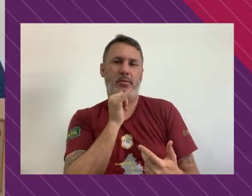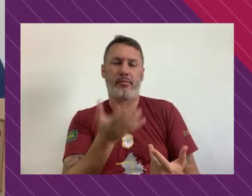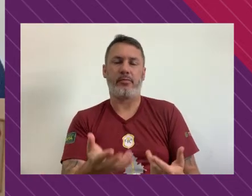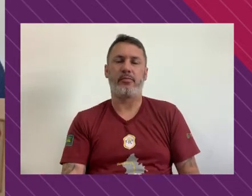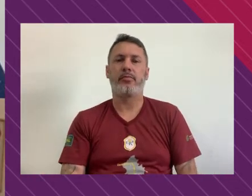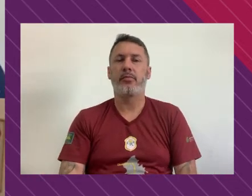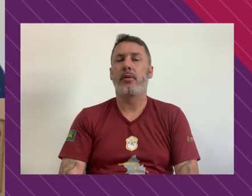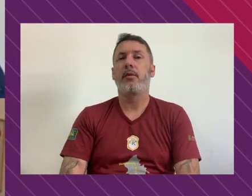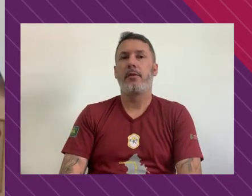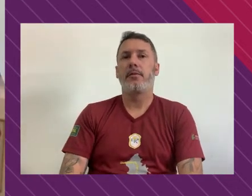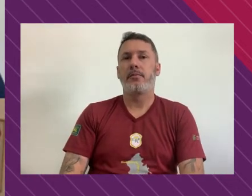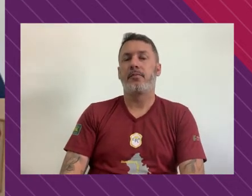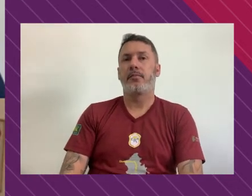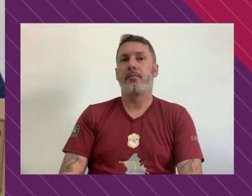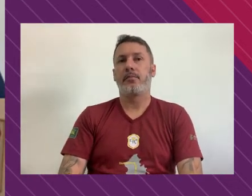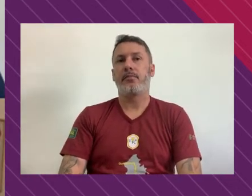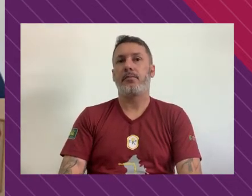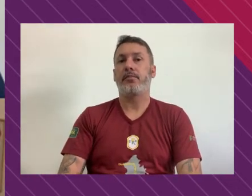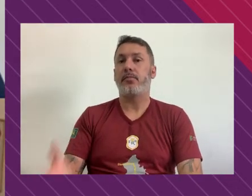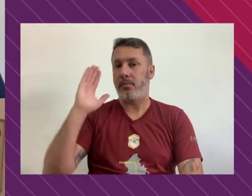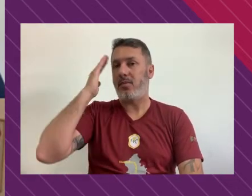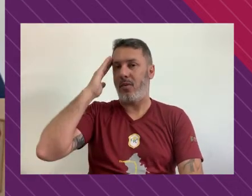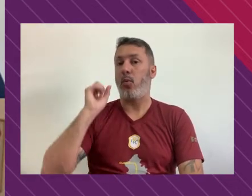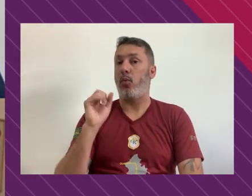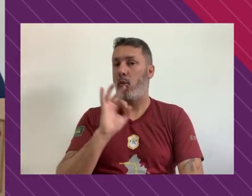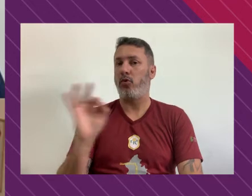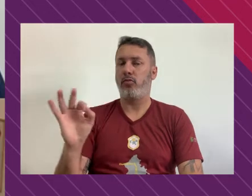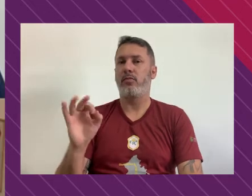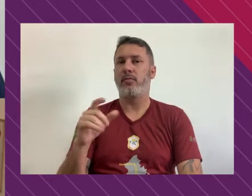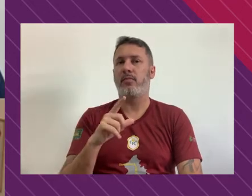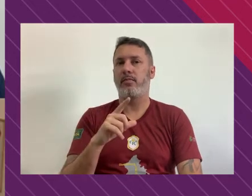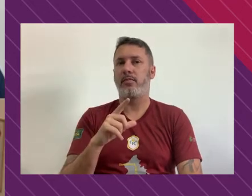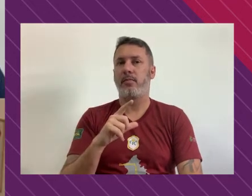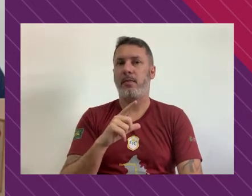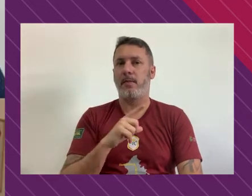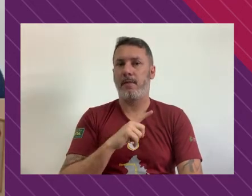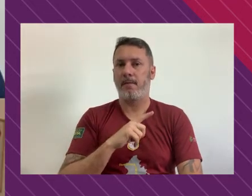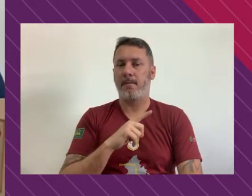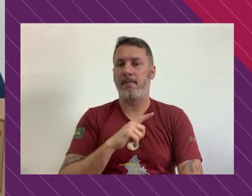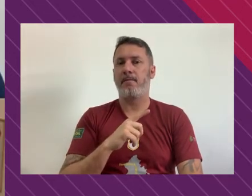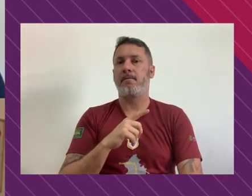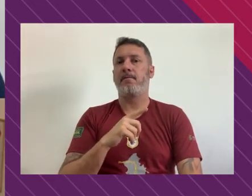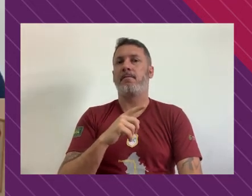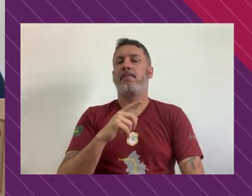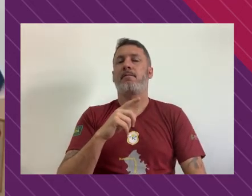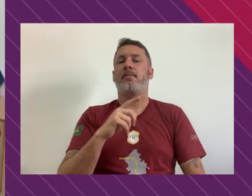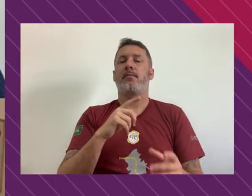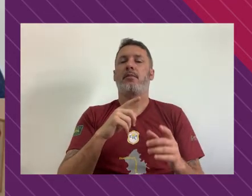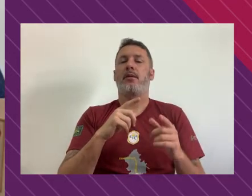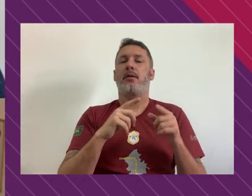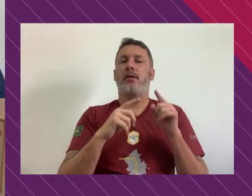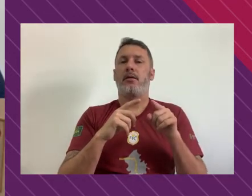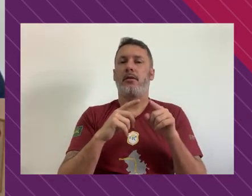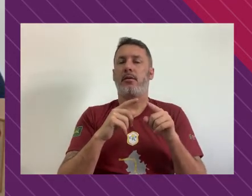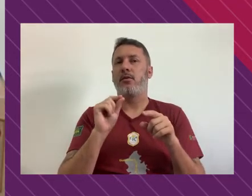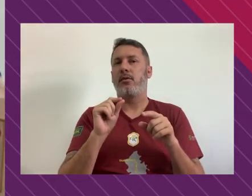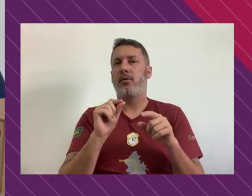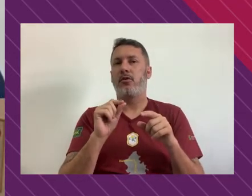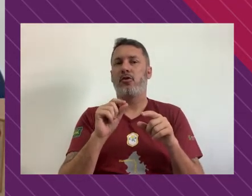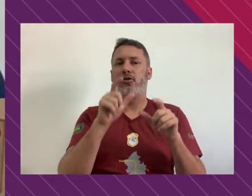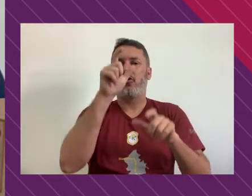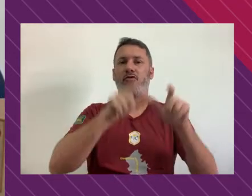Ótimo. Então a gente tem a diversidade relacionada com aspectos demográficos, algo que é dado pelo ambiente,